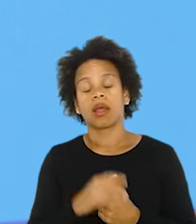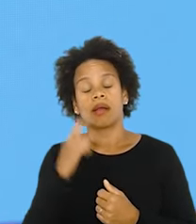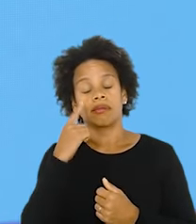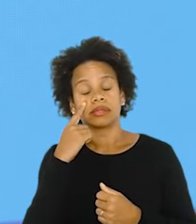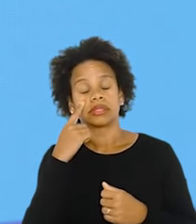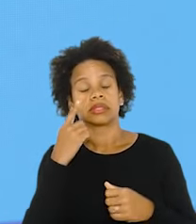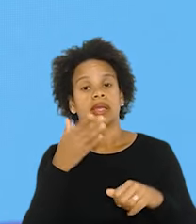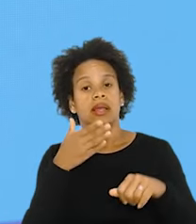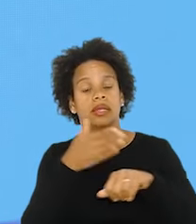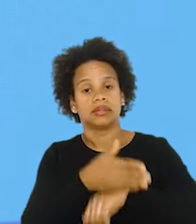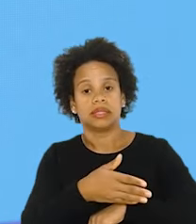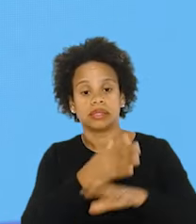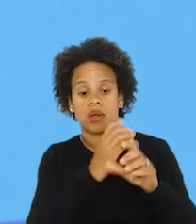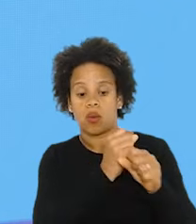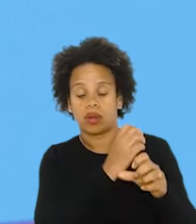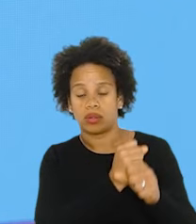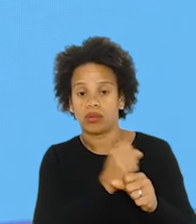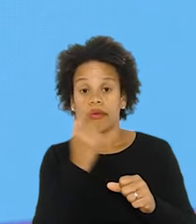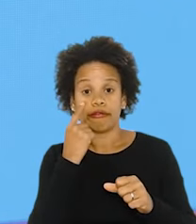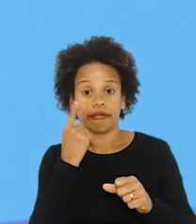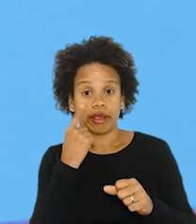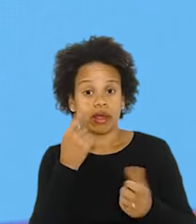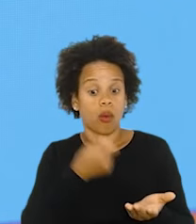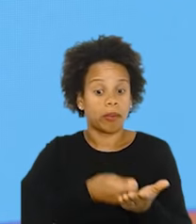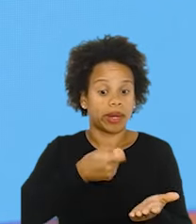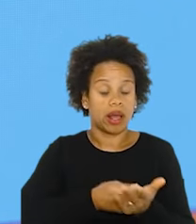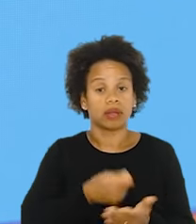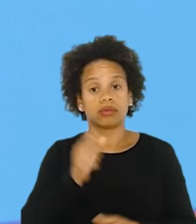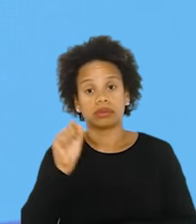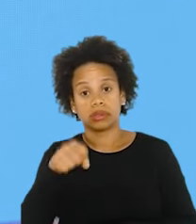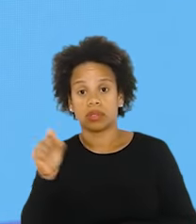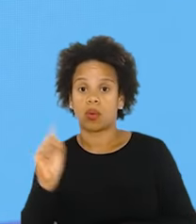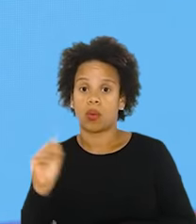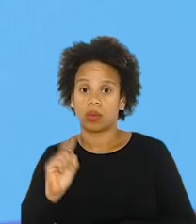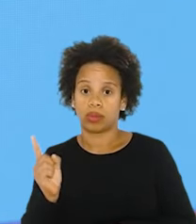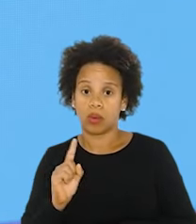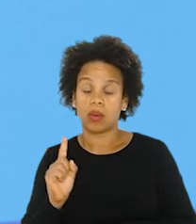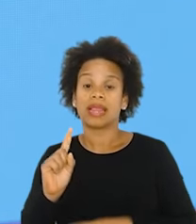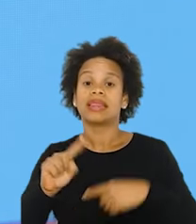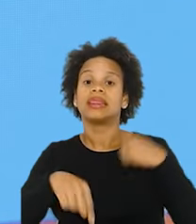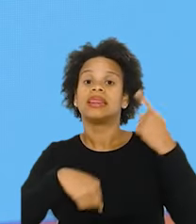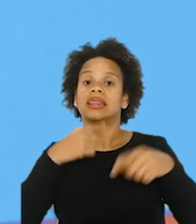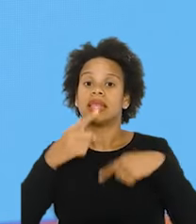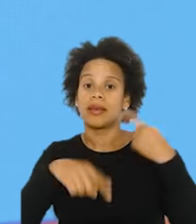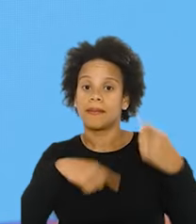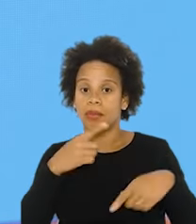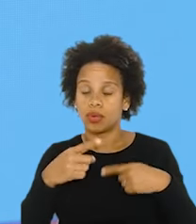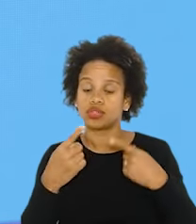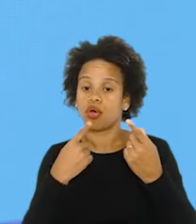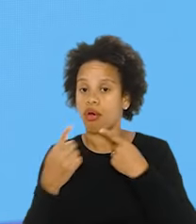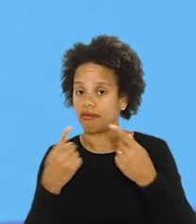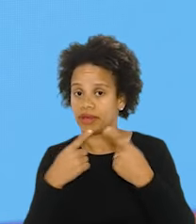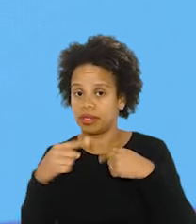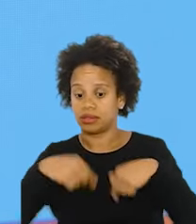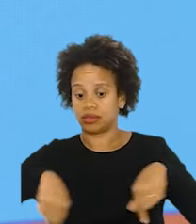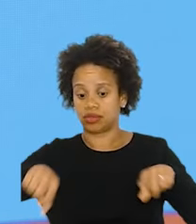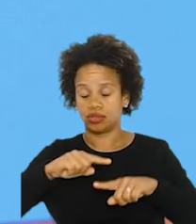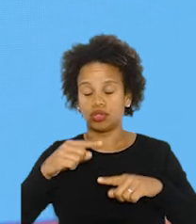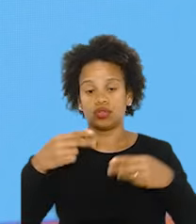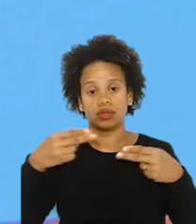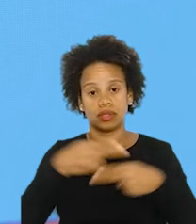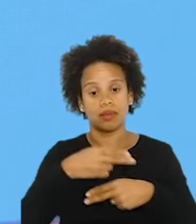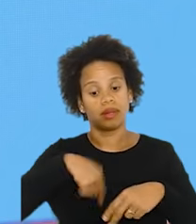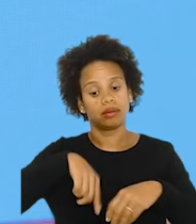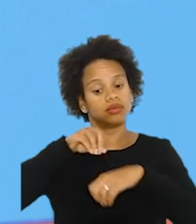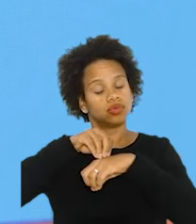acessa a calculadora Verifica a obrigatoriedade se sim Se não depois fala com a gente do sebrai paraa gente te